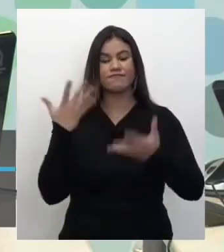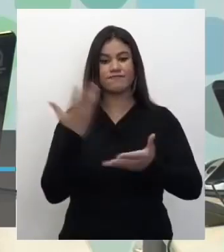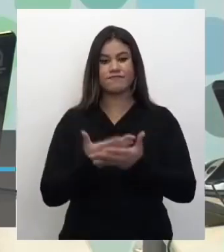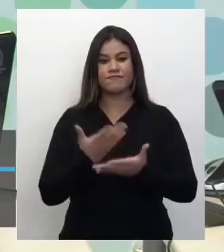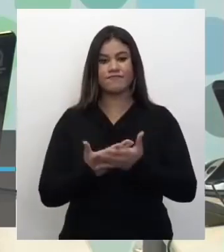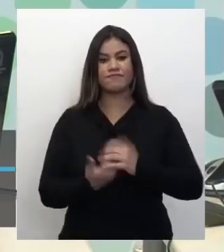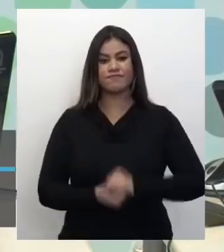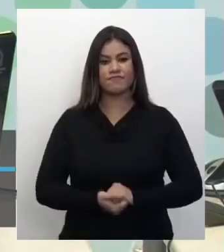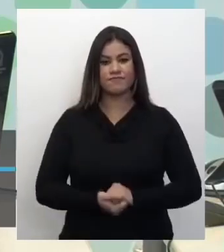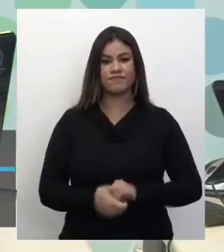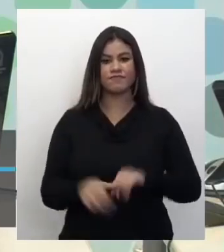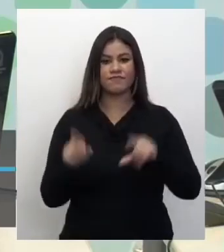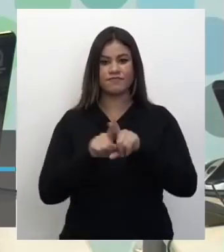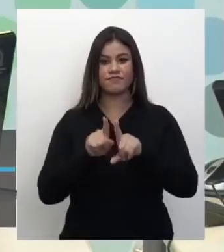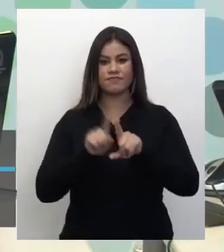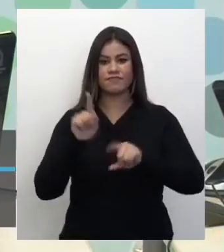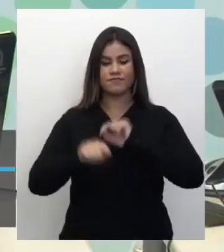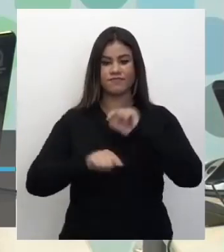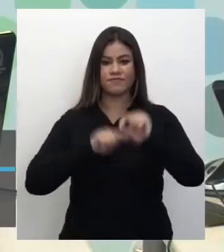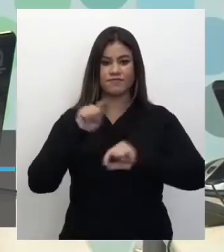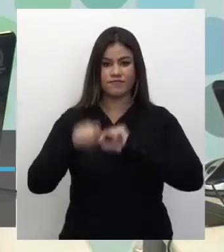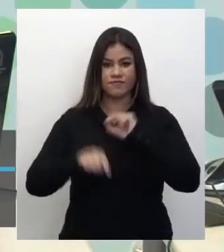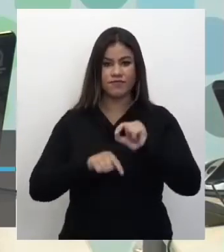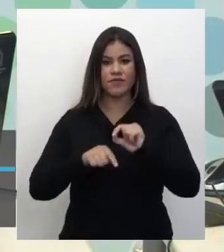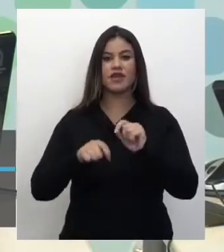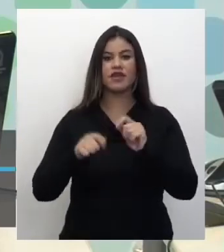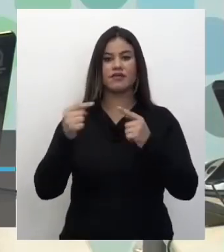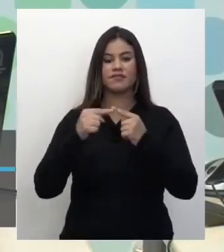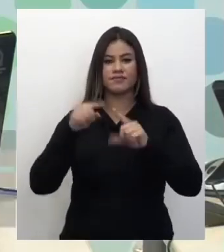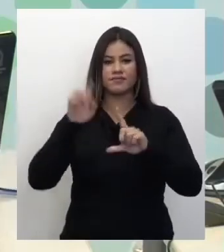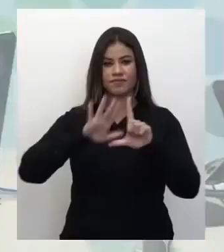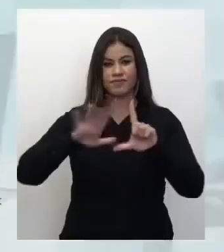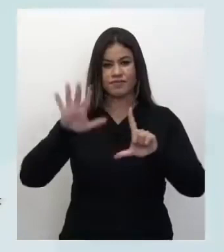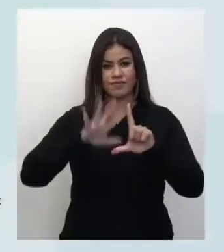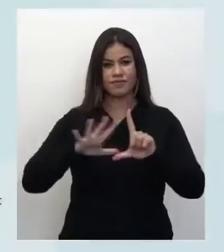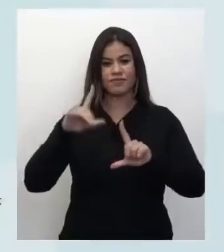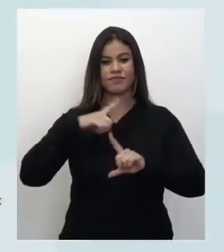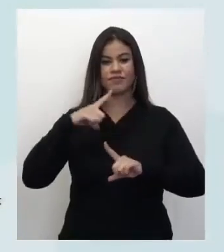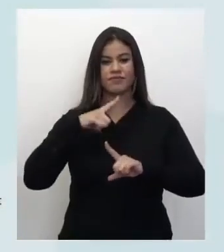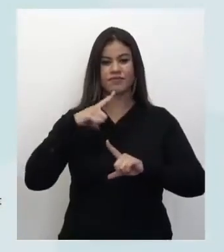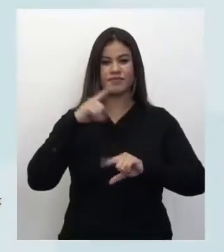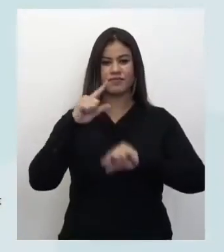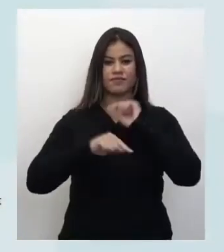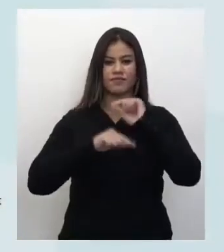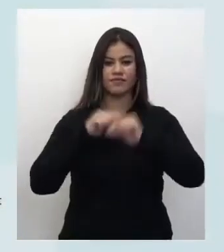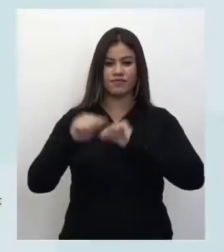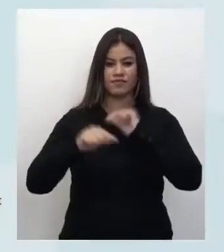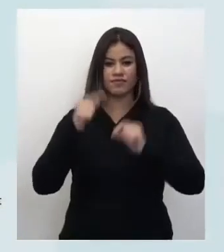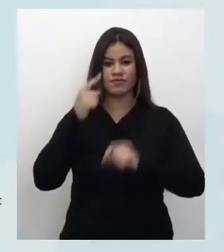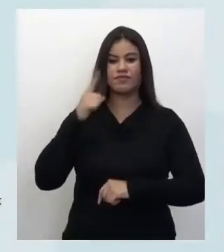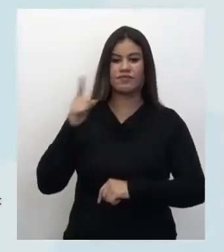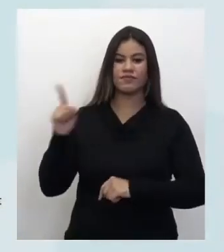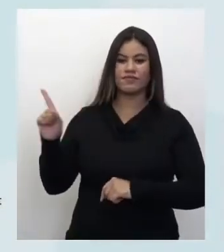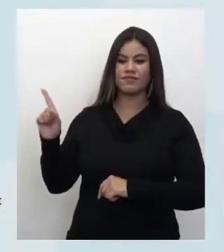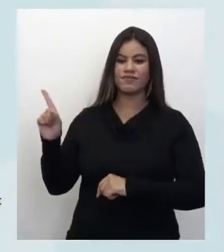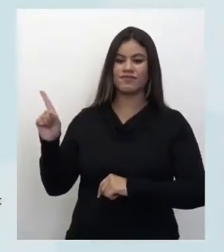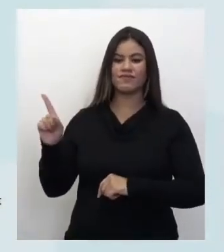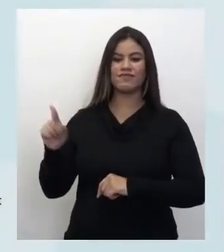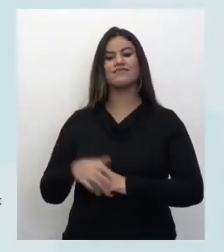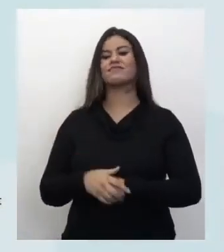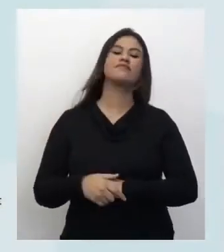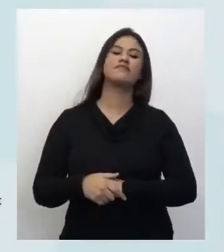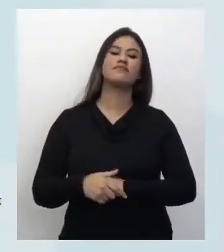aula. E também, falando dessa questão de imagens, né, vai aparecer aí para vocês na tela uma imagem super bacana, que é a primeira